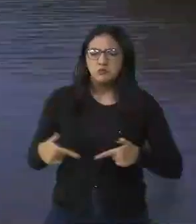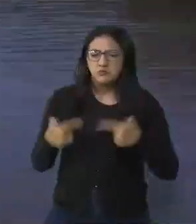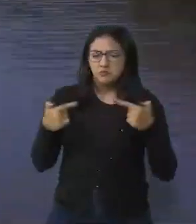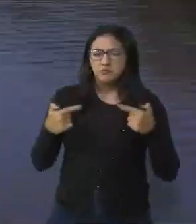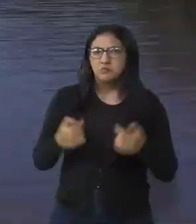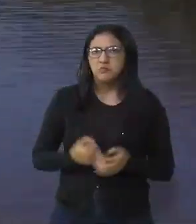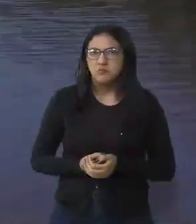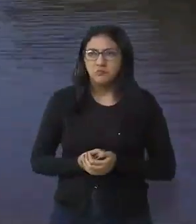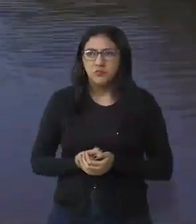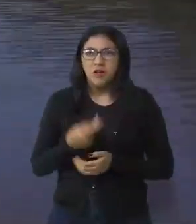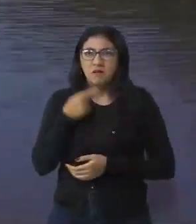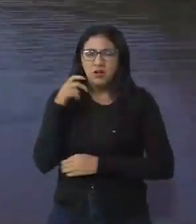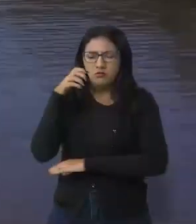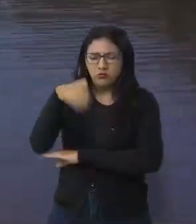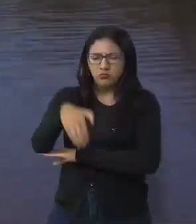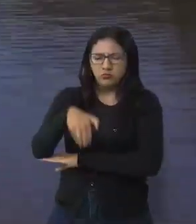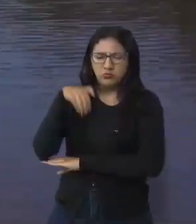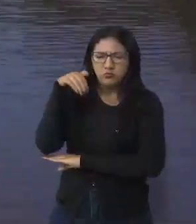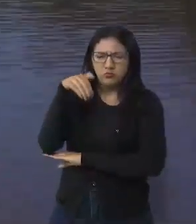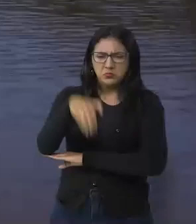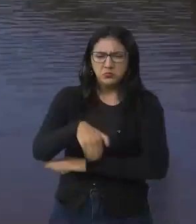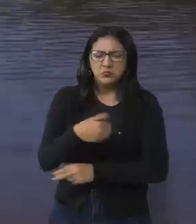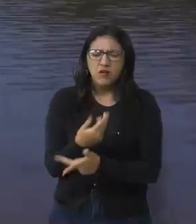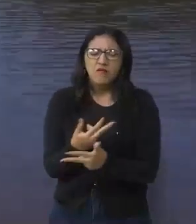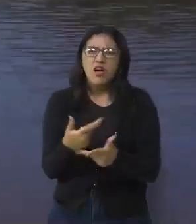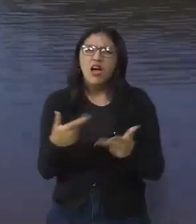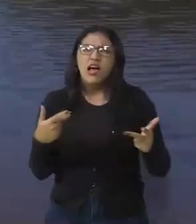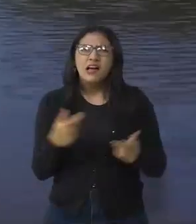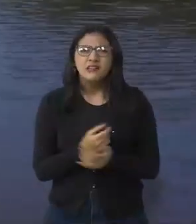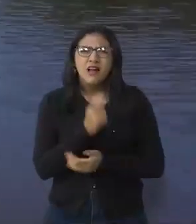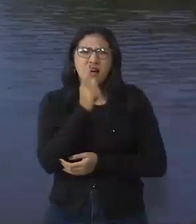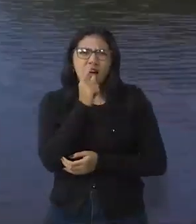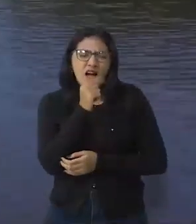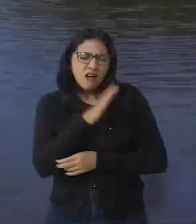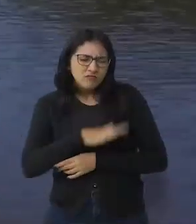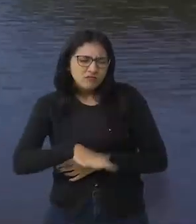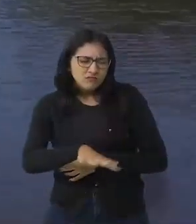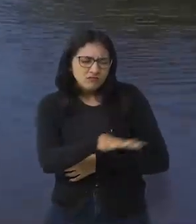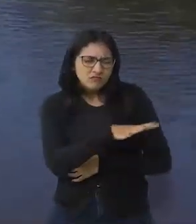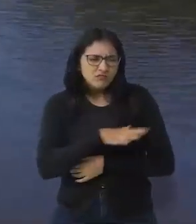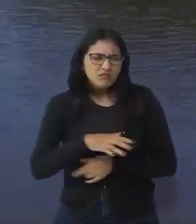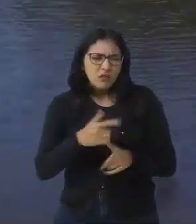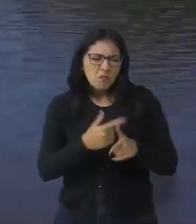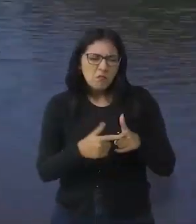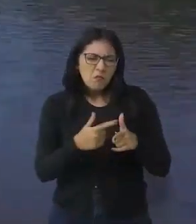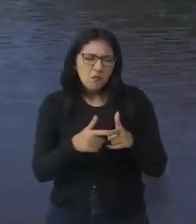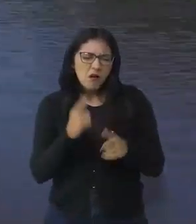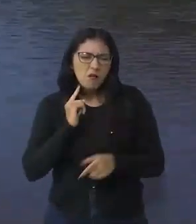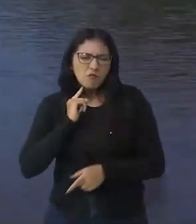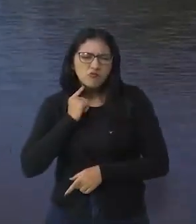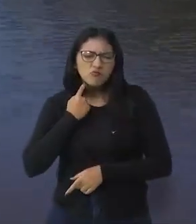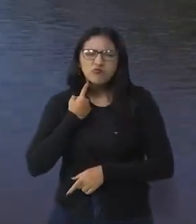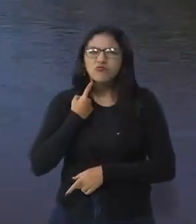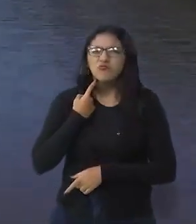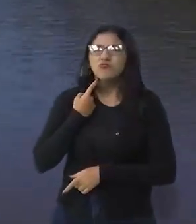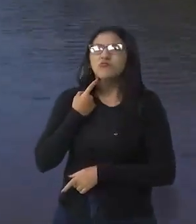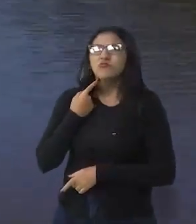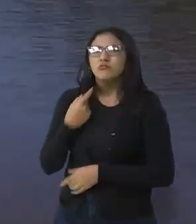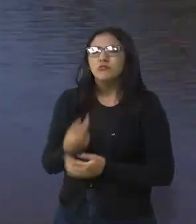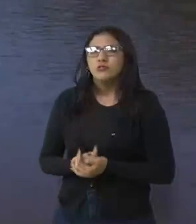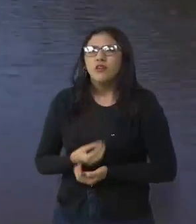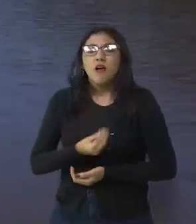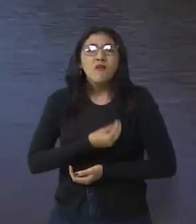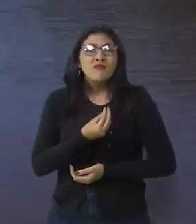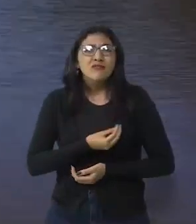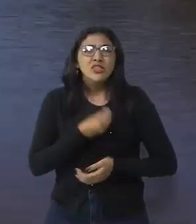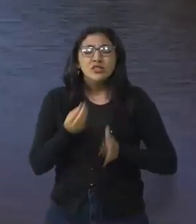pistolas. Falo de dragas e crateras, das águas manchadas e dos rios estropiados. Falo da